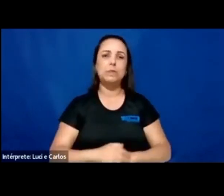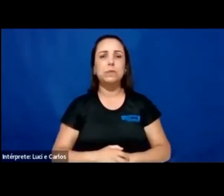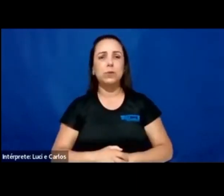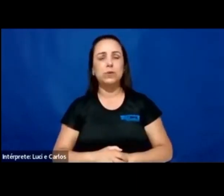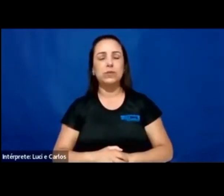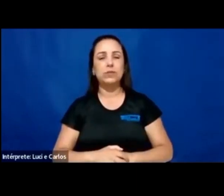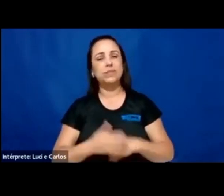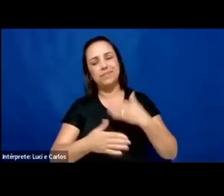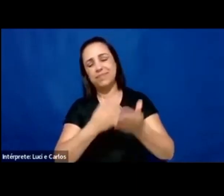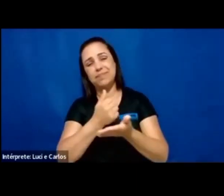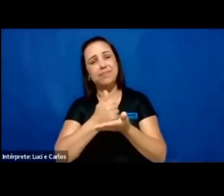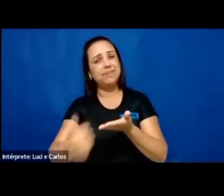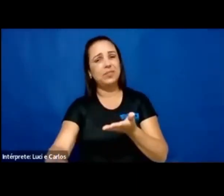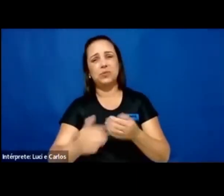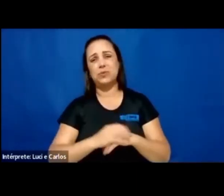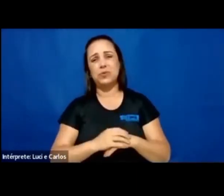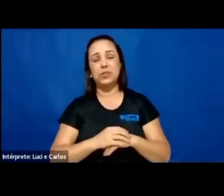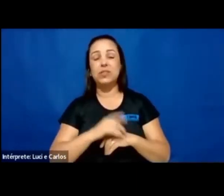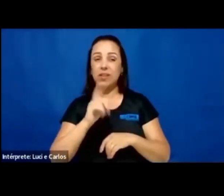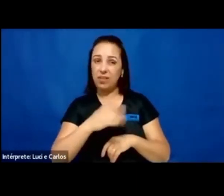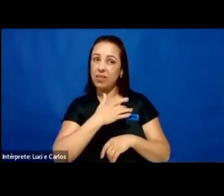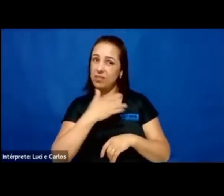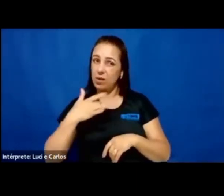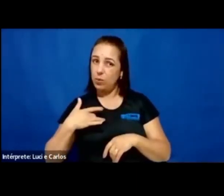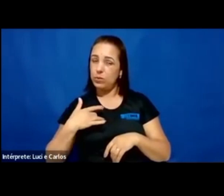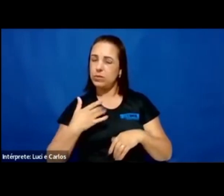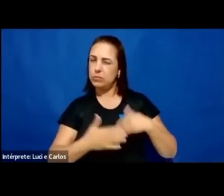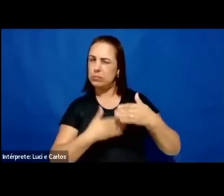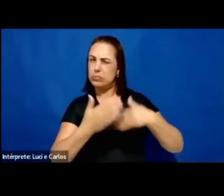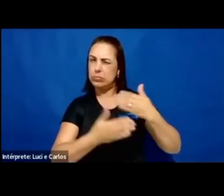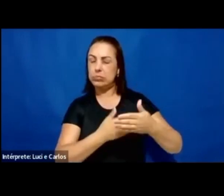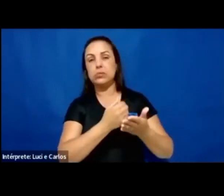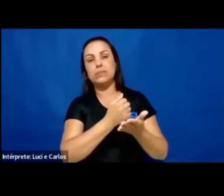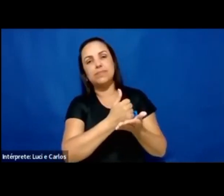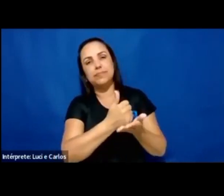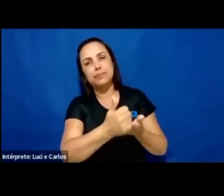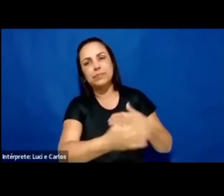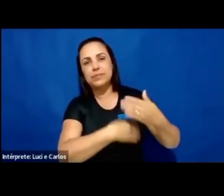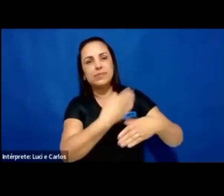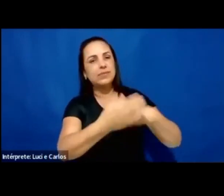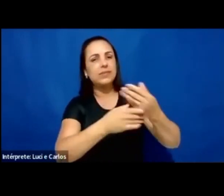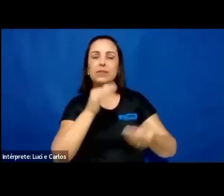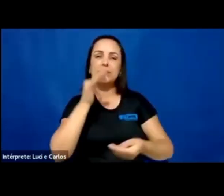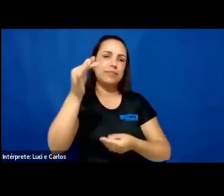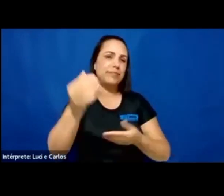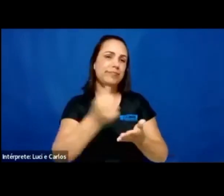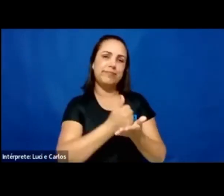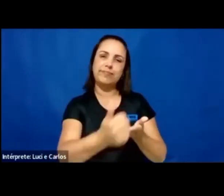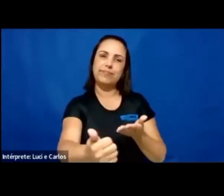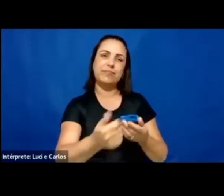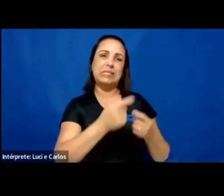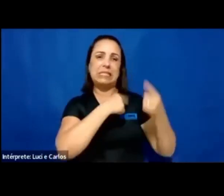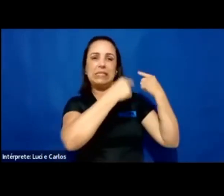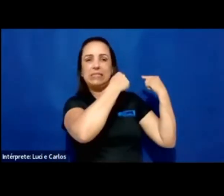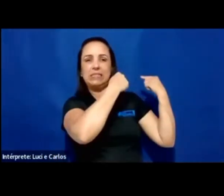já passou. Porque a saúde ela vai embora a cavalo. E você está achando que você vai recuperá-la de volta para cavalo? Não, não vai. Ela vai